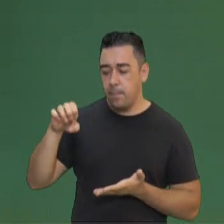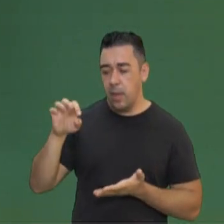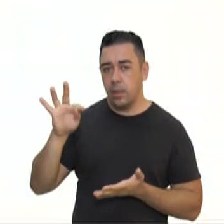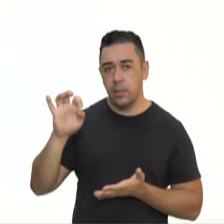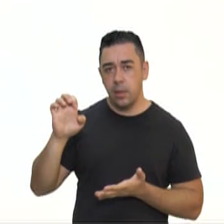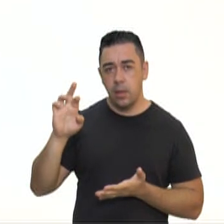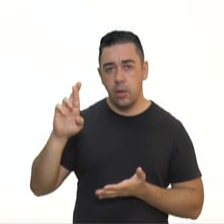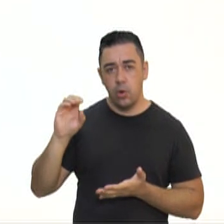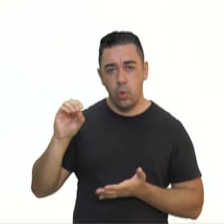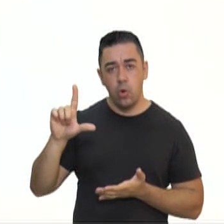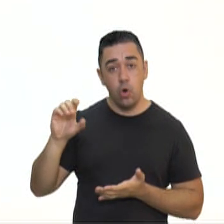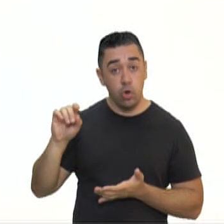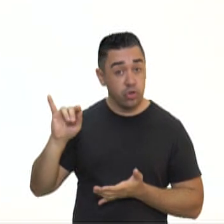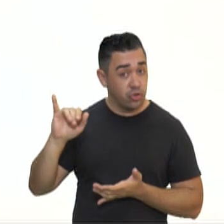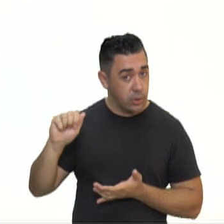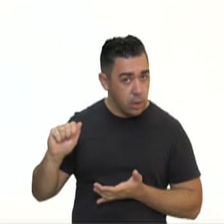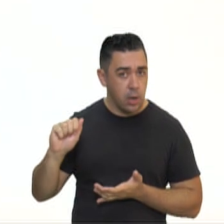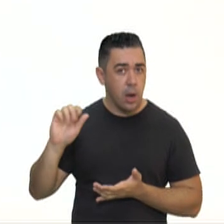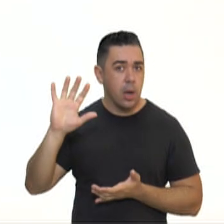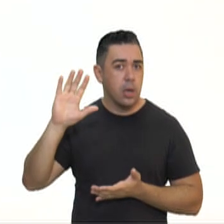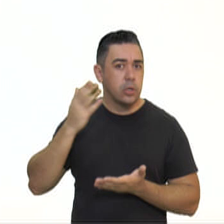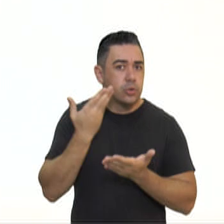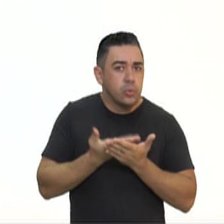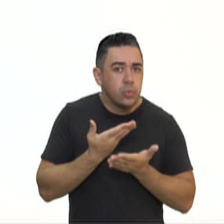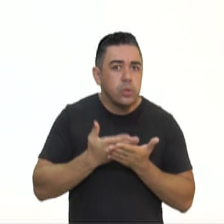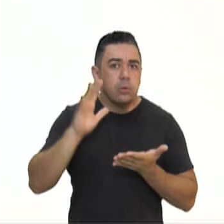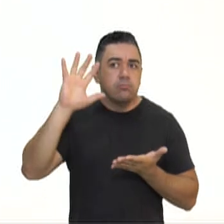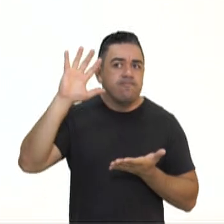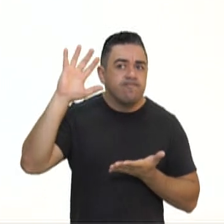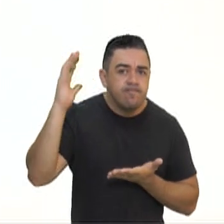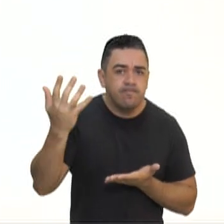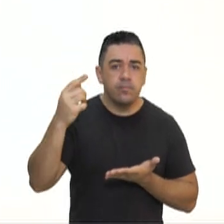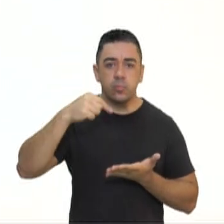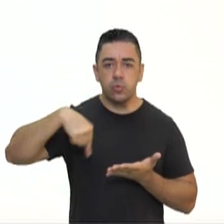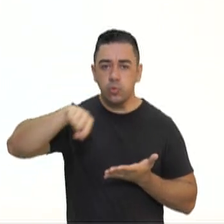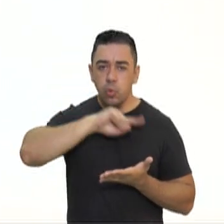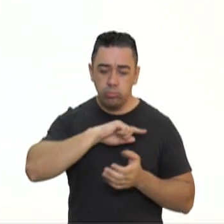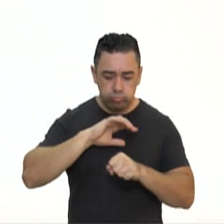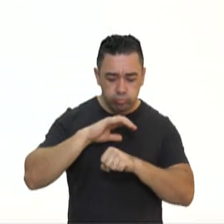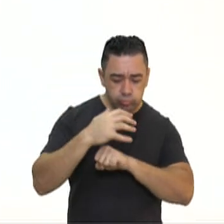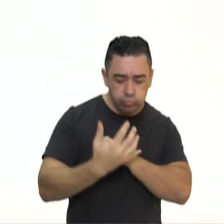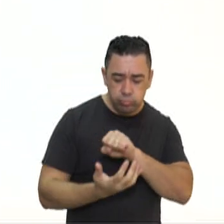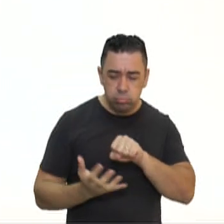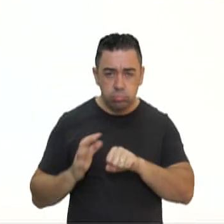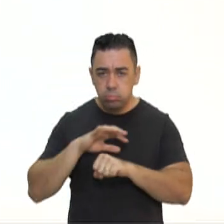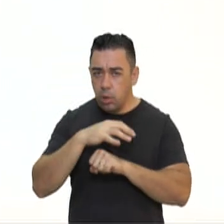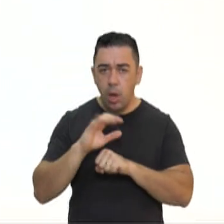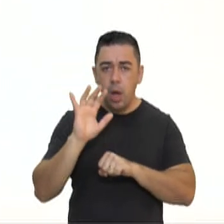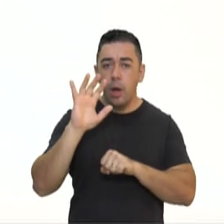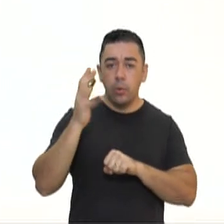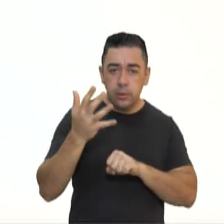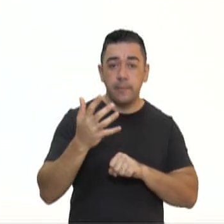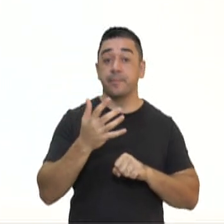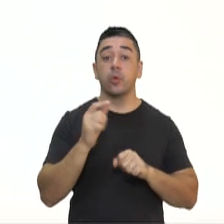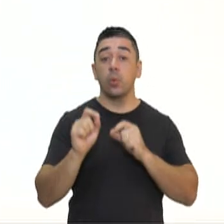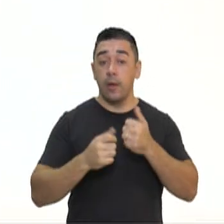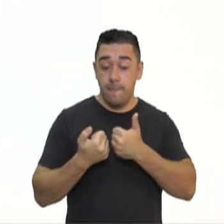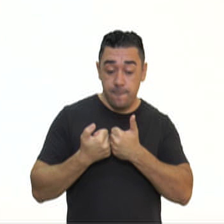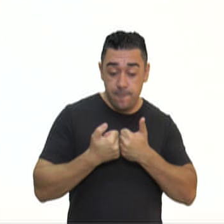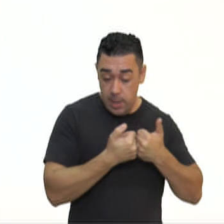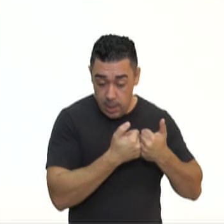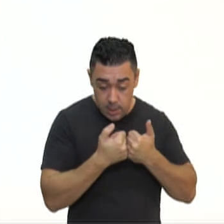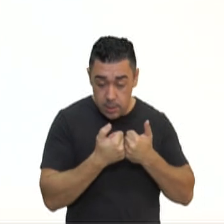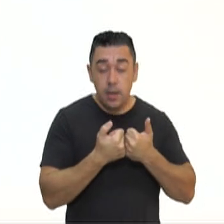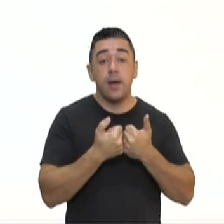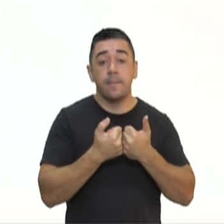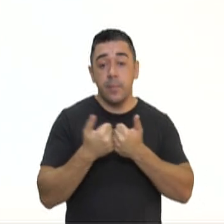a meteorologia estuda os fenômenos da nossa atmosfera, toda a parte física, química da nossa